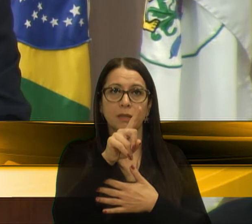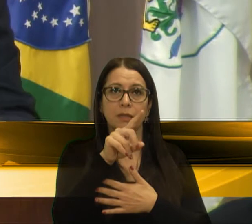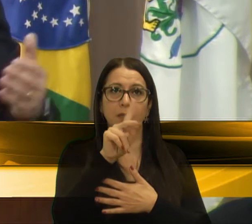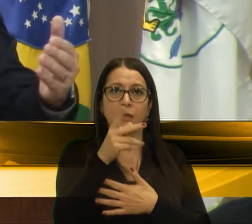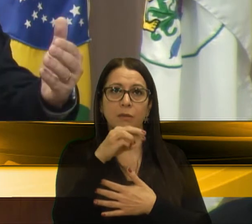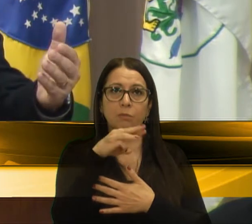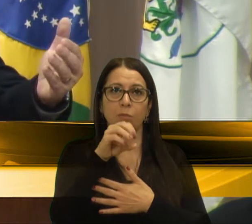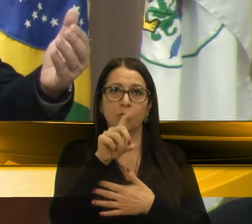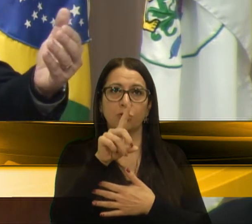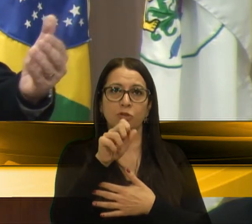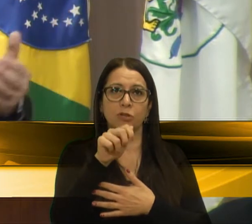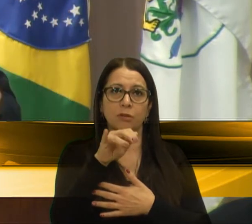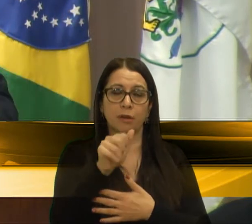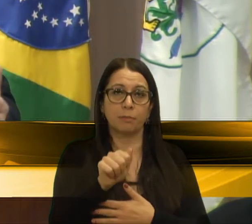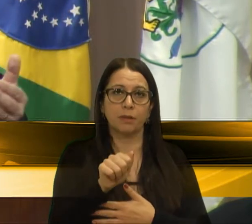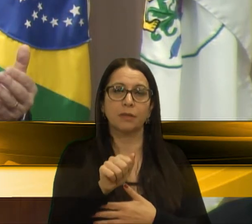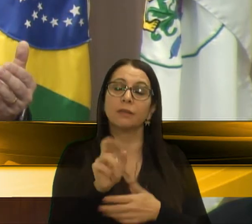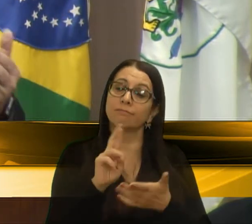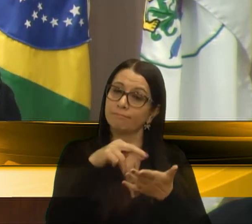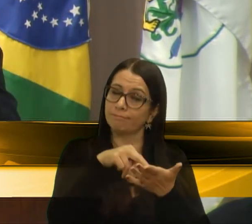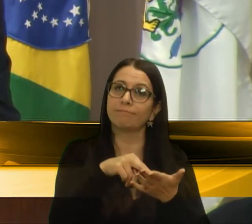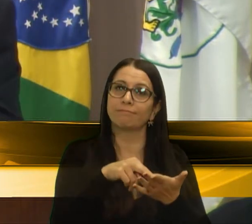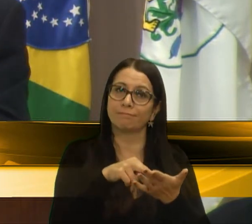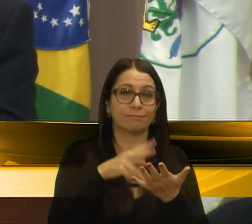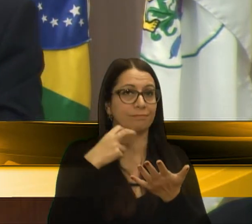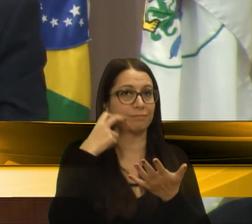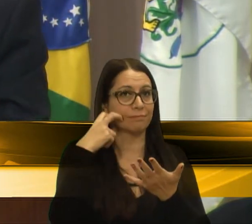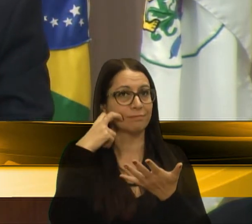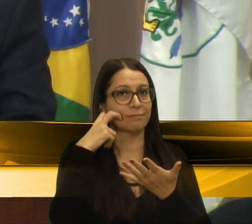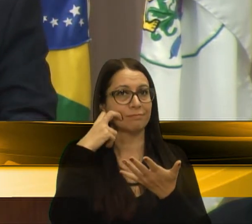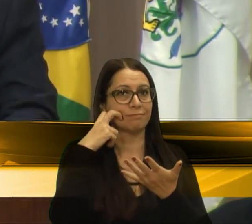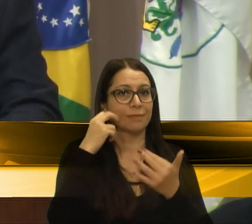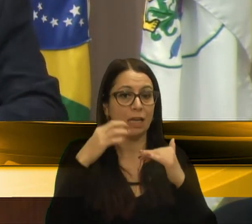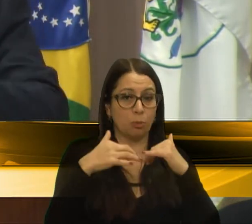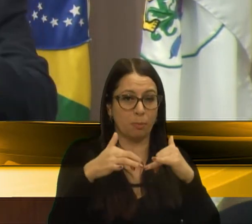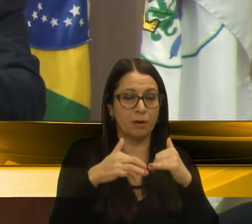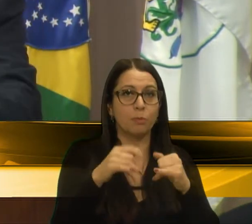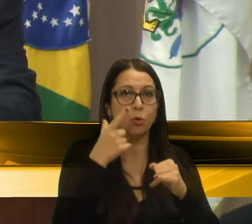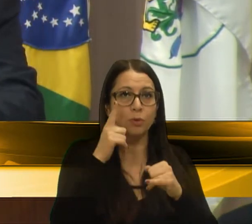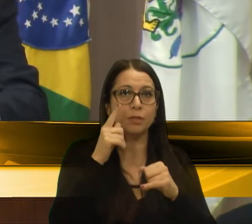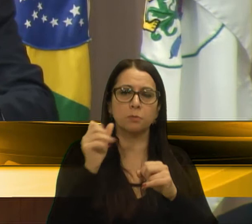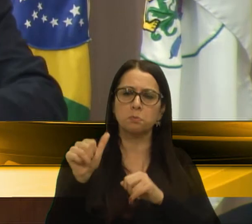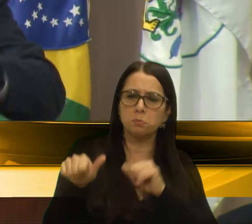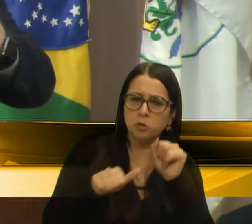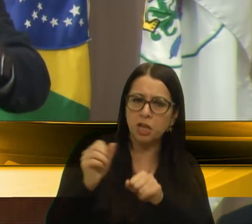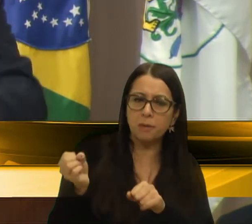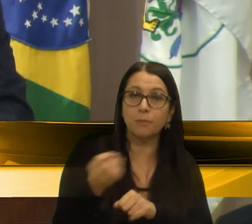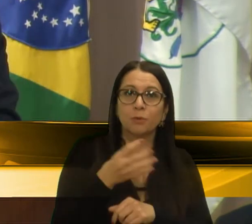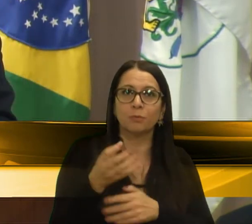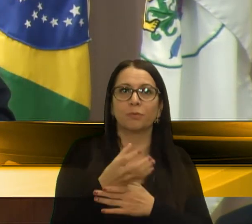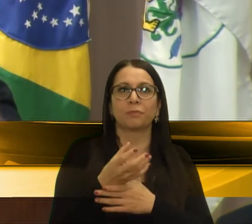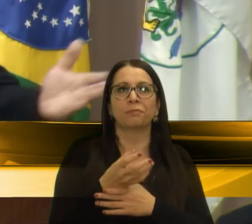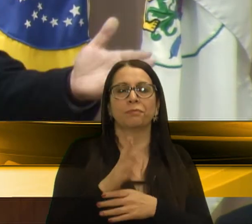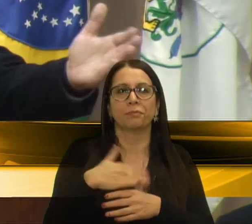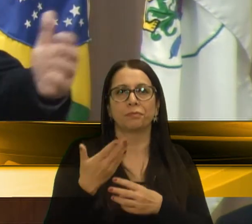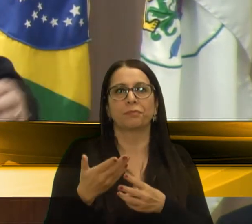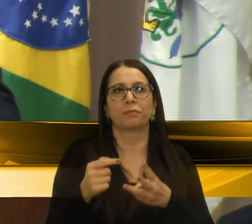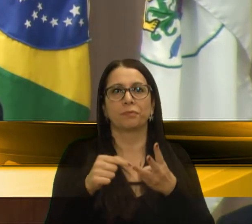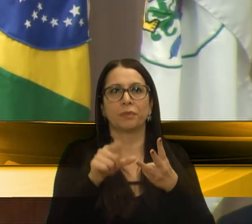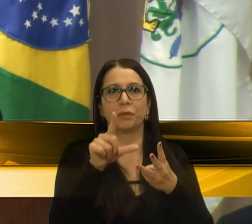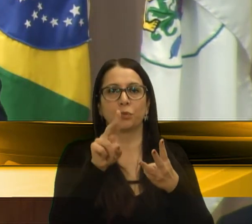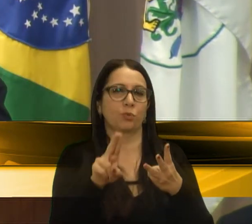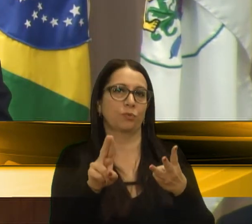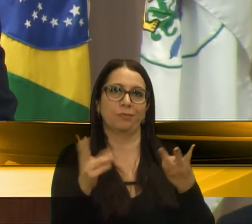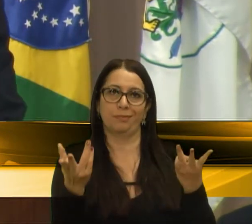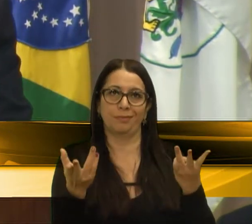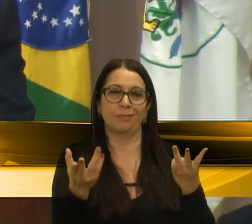hemodinâmica. O Marcelo falou que realmente, né, Marcelo, era uma vergonha o nosso aparelho, a gente conseguiu modernizar, estamos modernizando mais ainda. E a Luciana